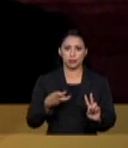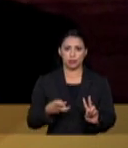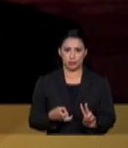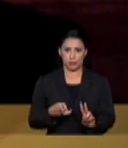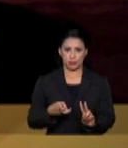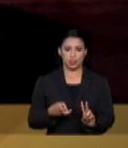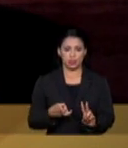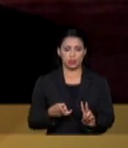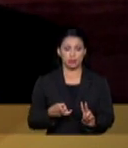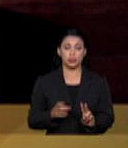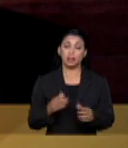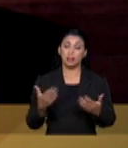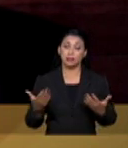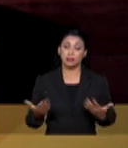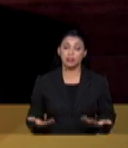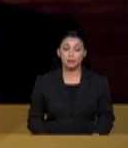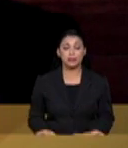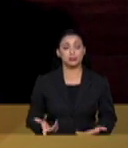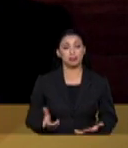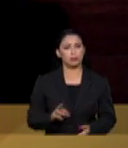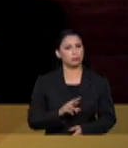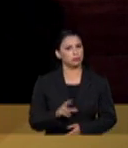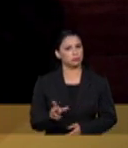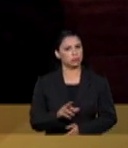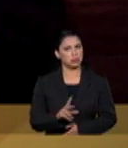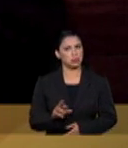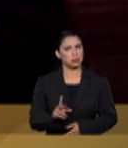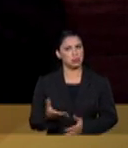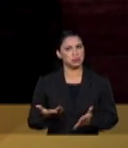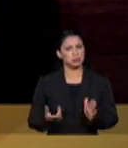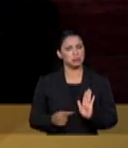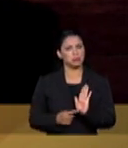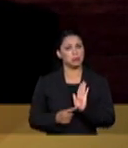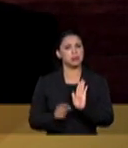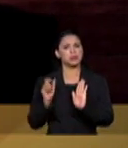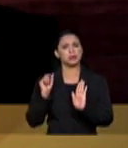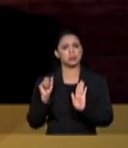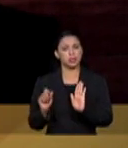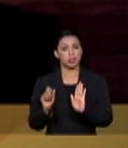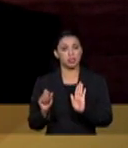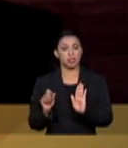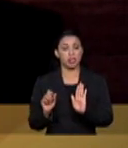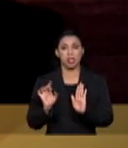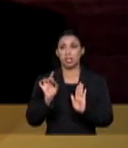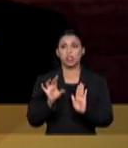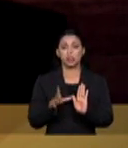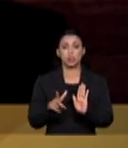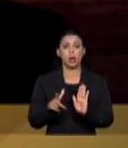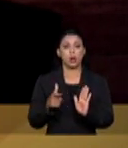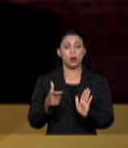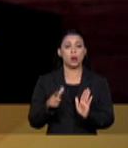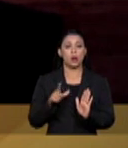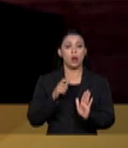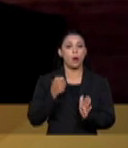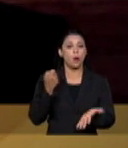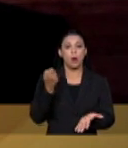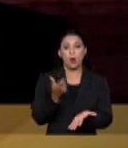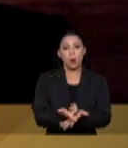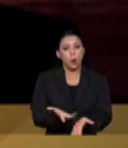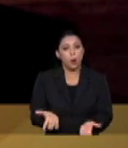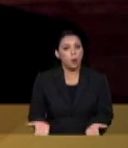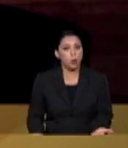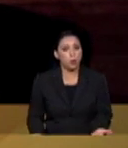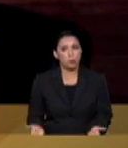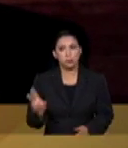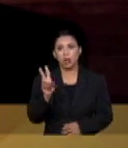e desde morre não se qualifica como mera aquisição do direito